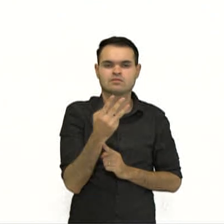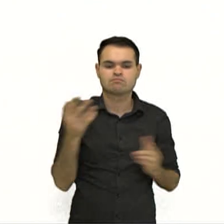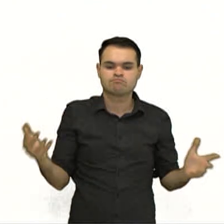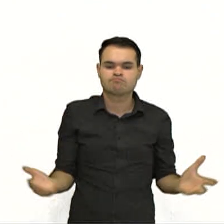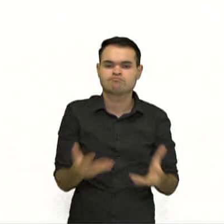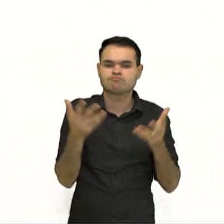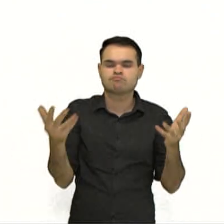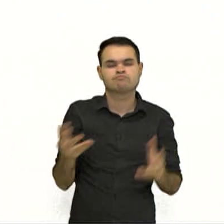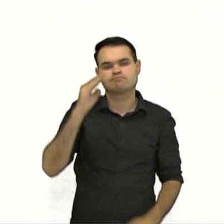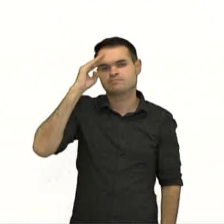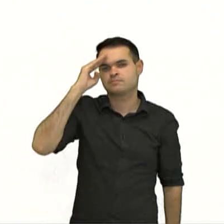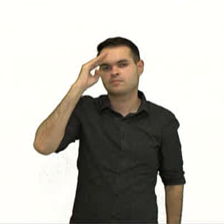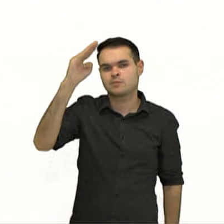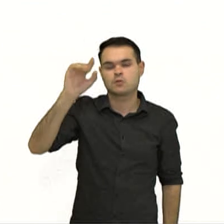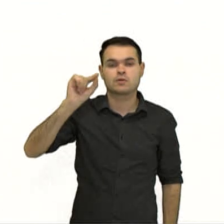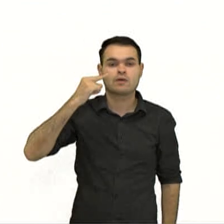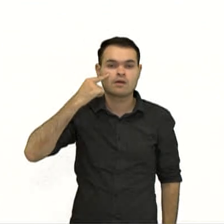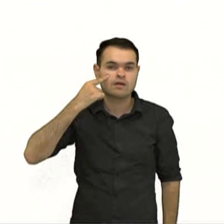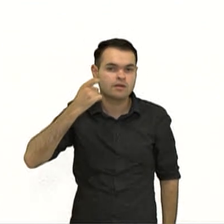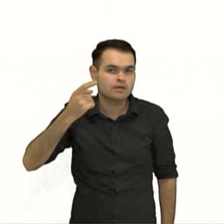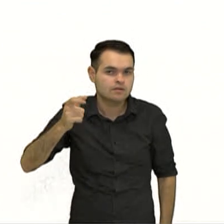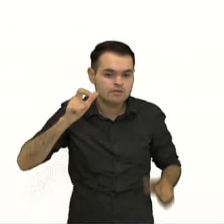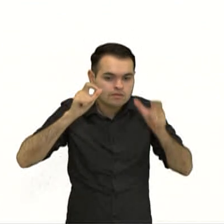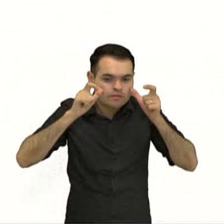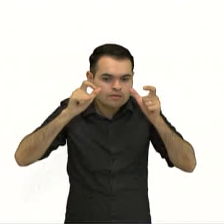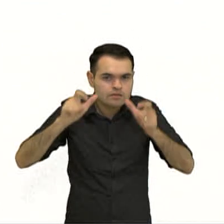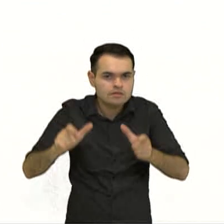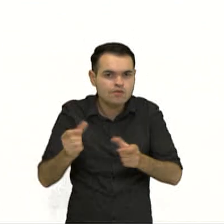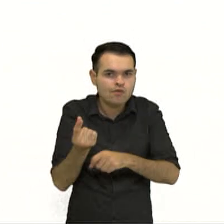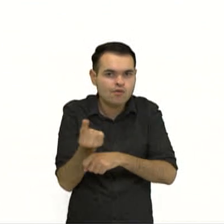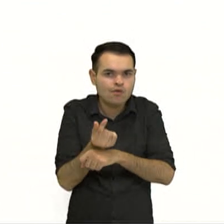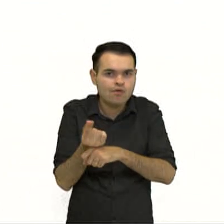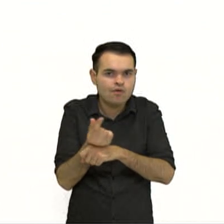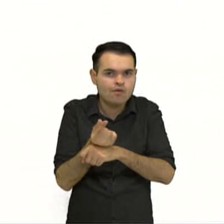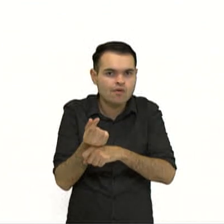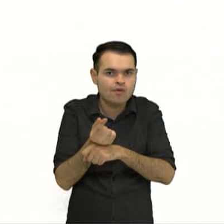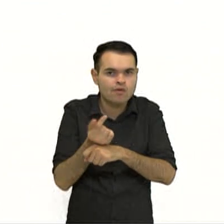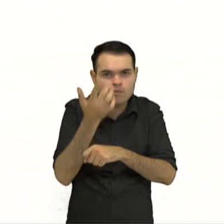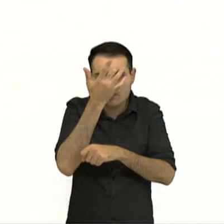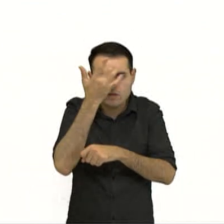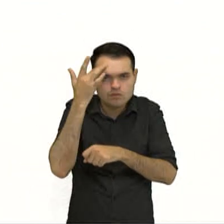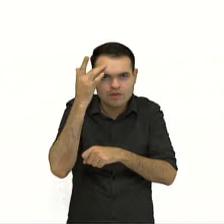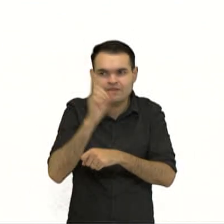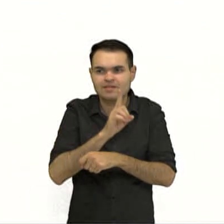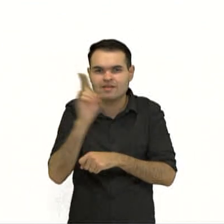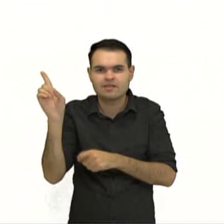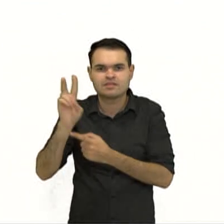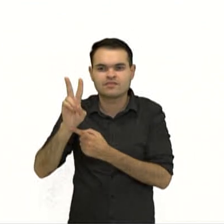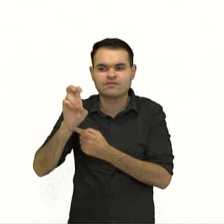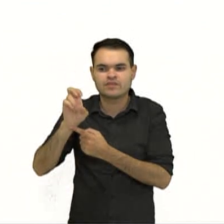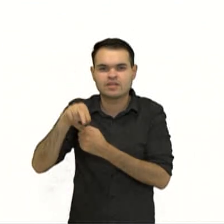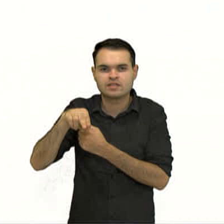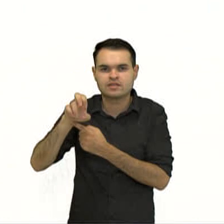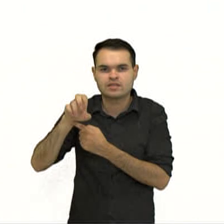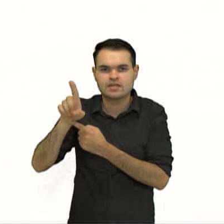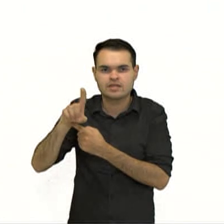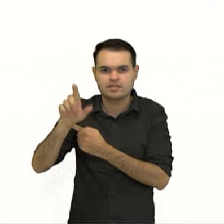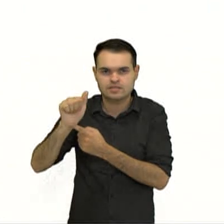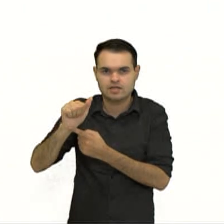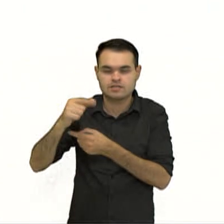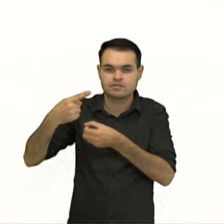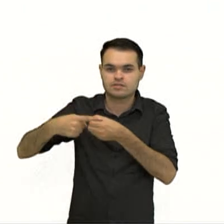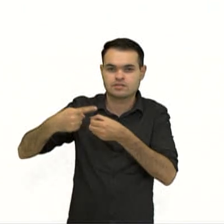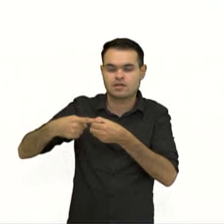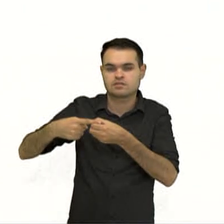motivada principalmente por interesses econômicos, né? Dos comerciantes de Veneza, essa cidade italiana, né? Que